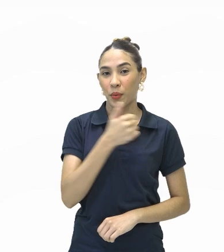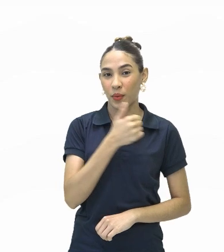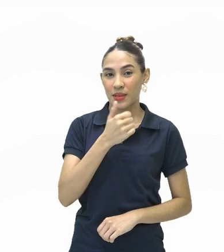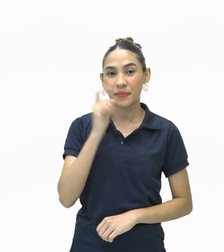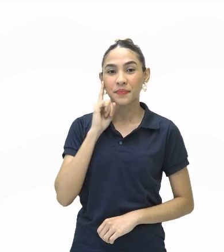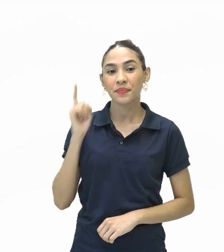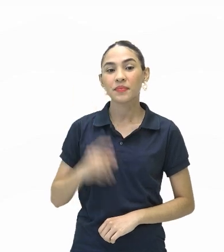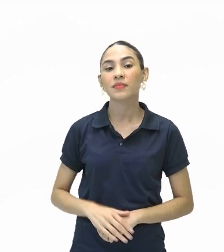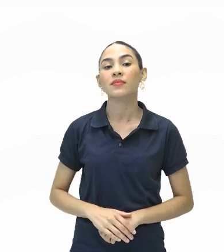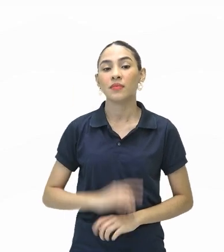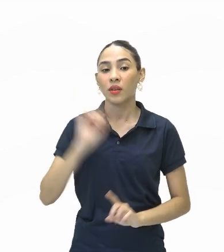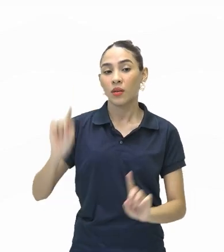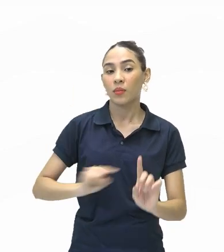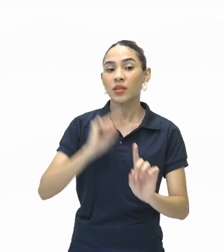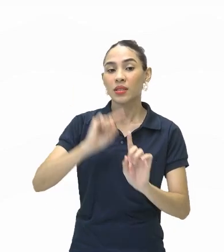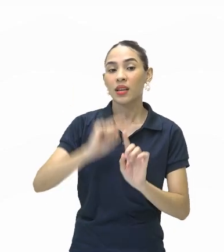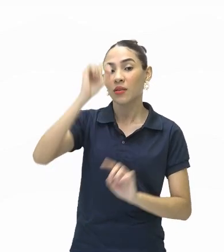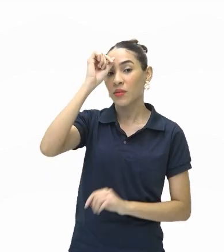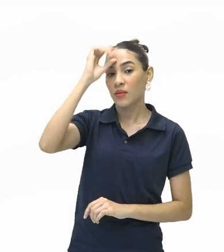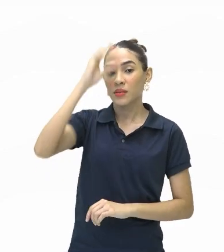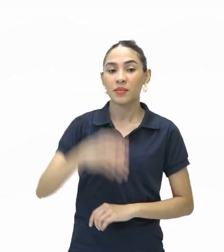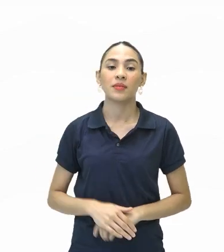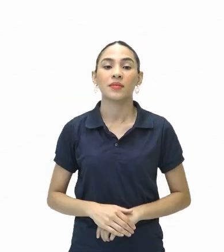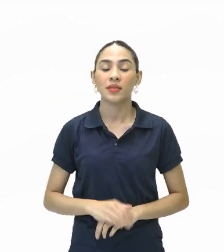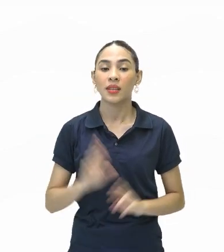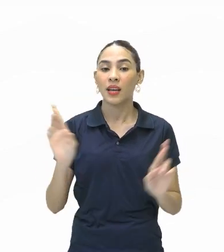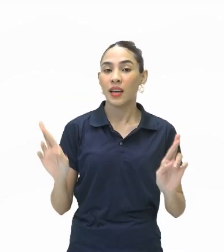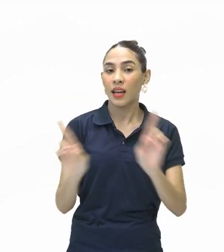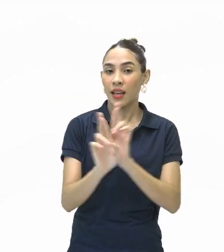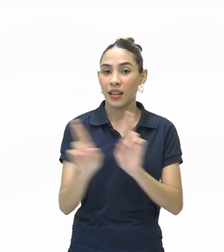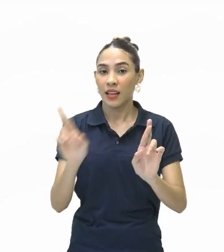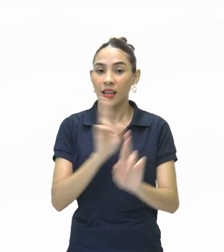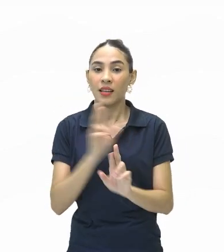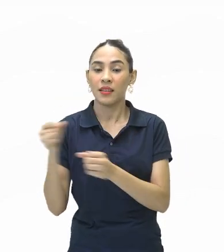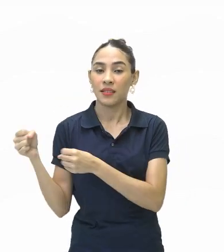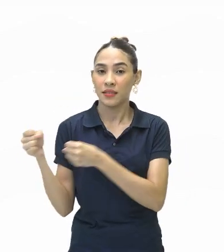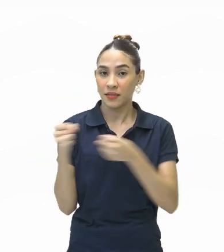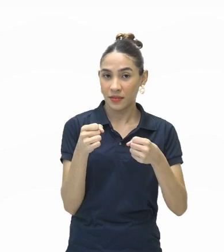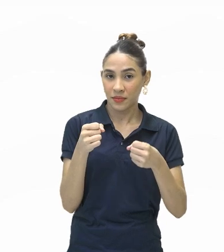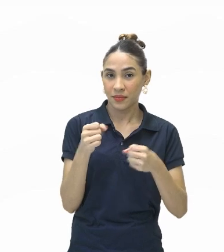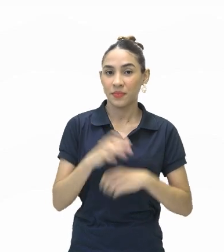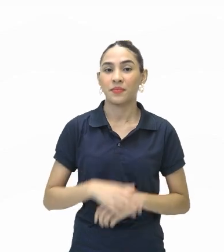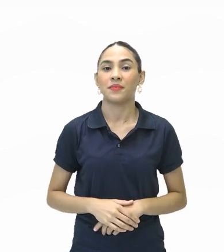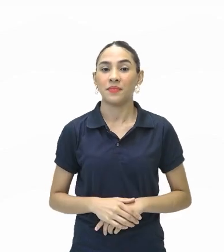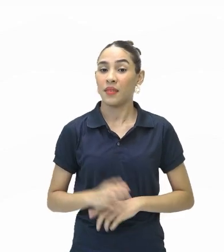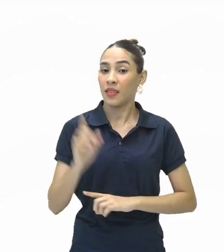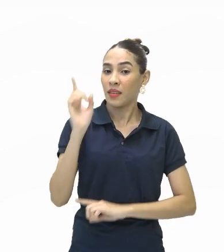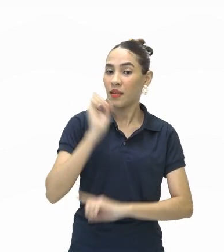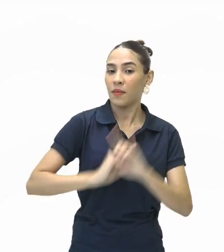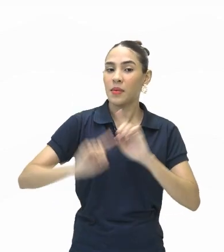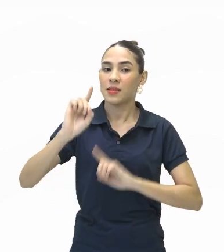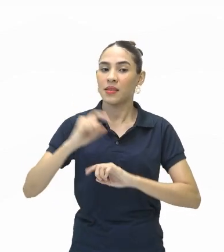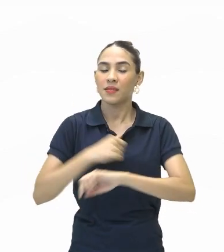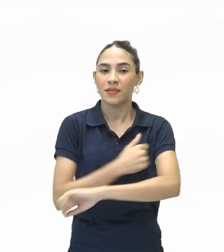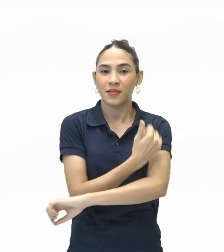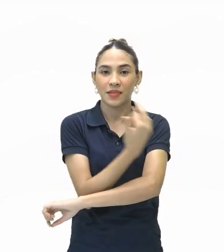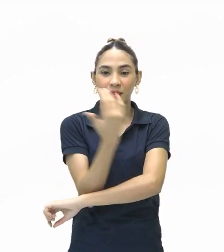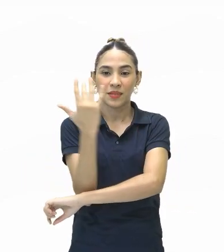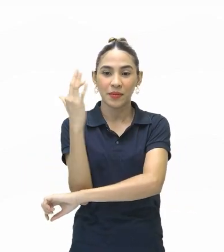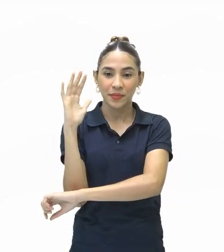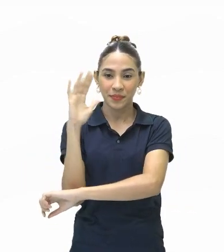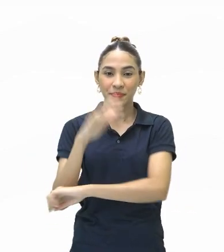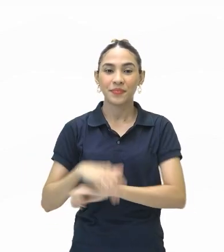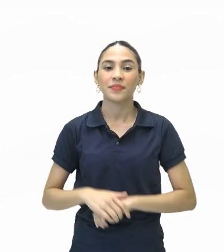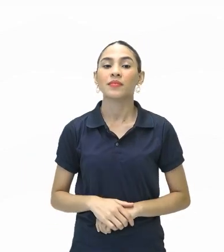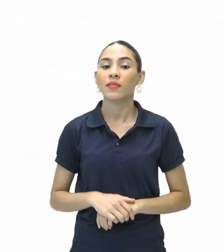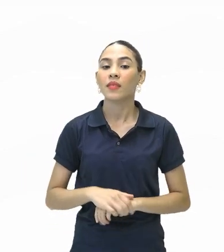11, nosso objeto de conhecimento, relações de apropriação e transformação da